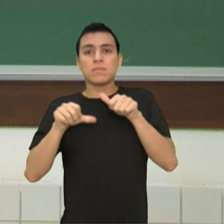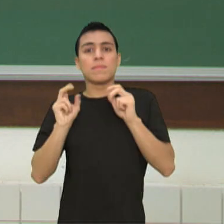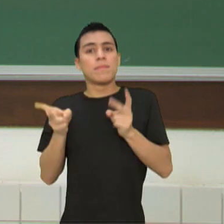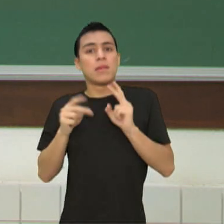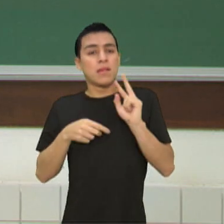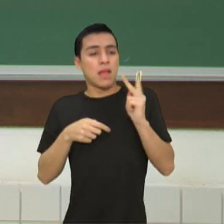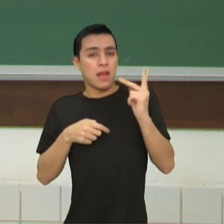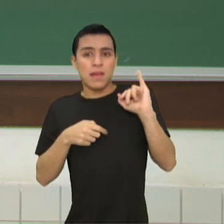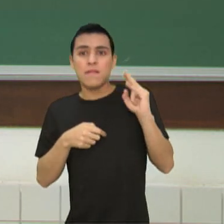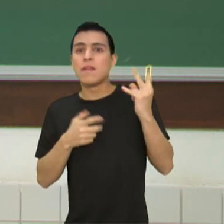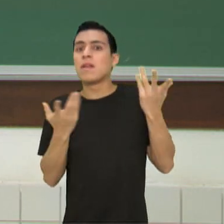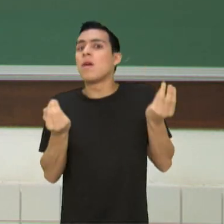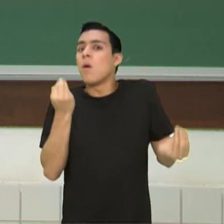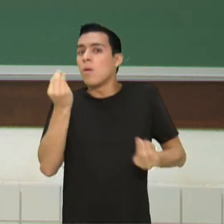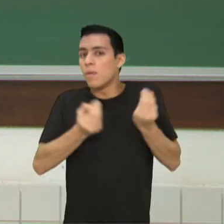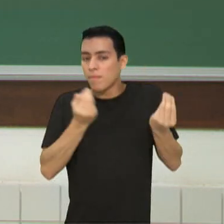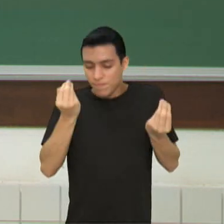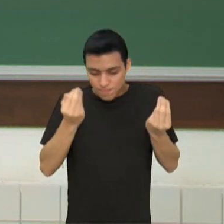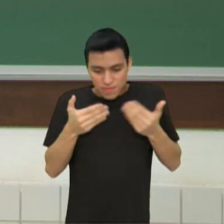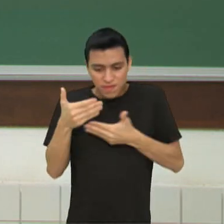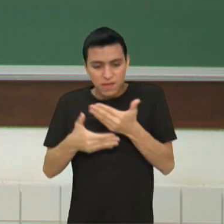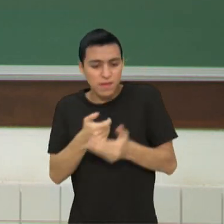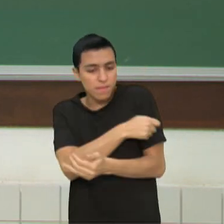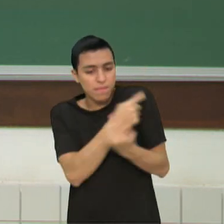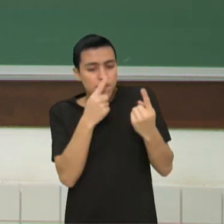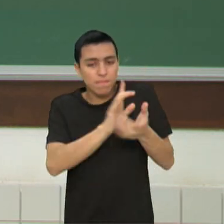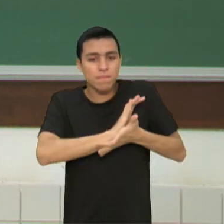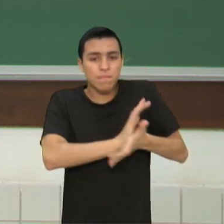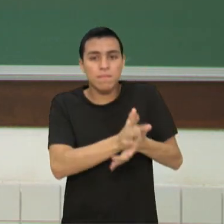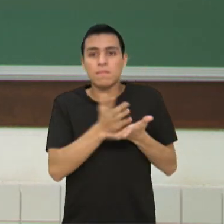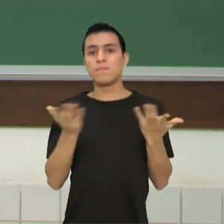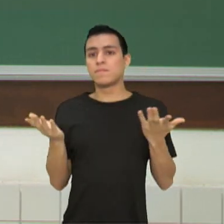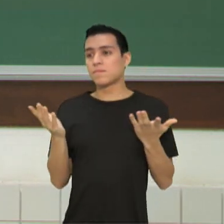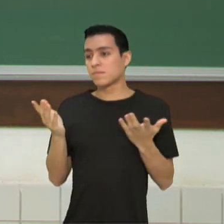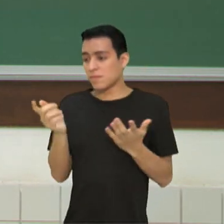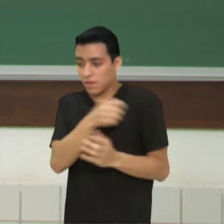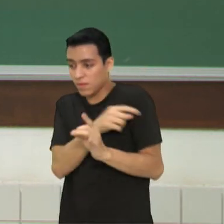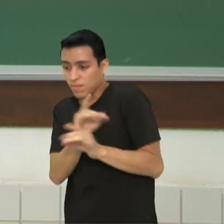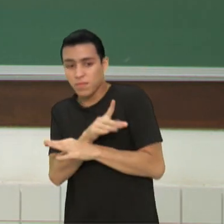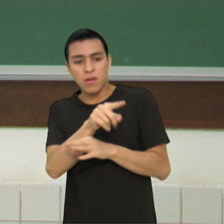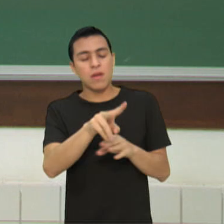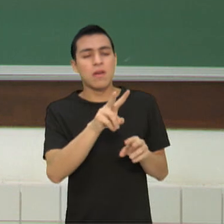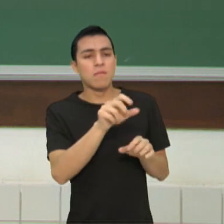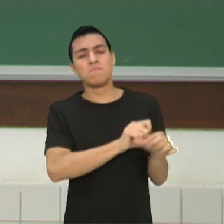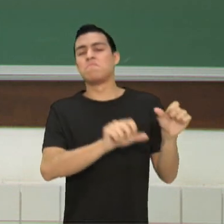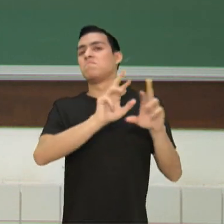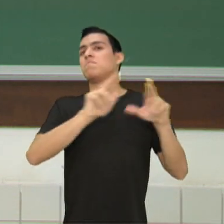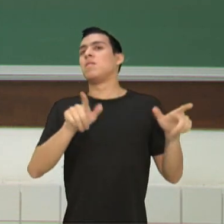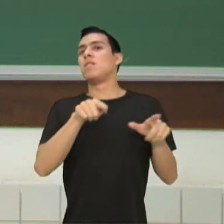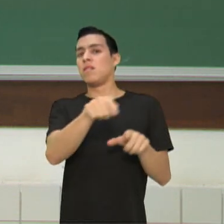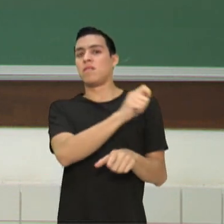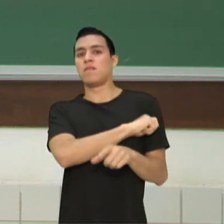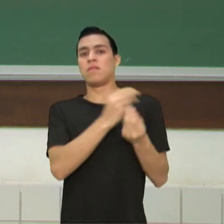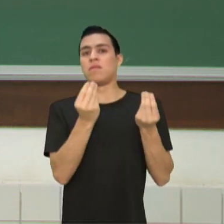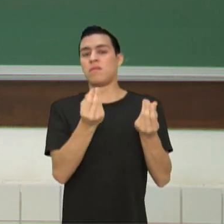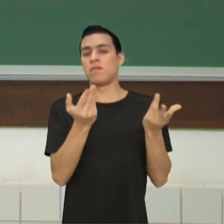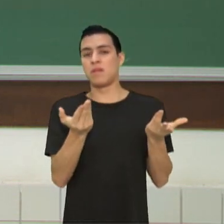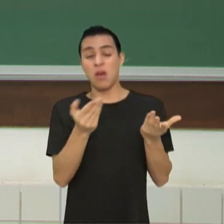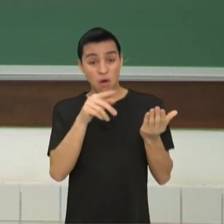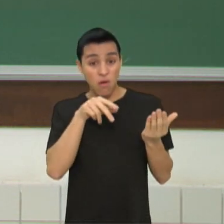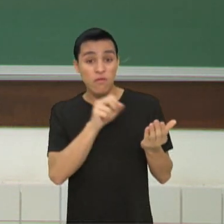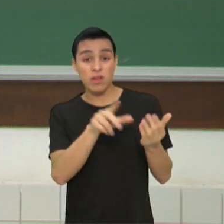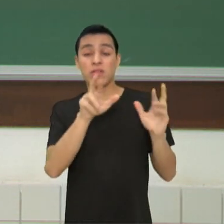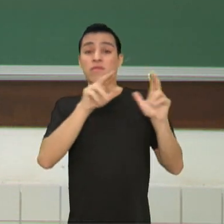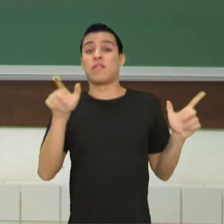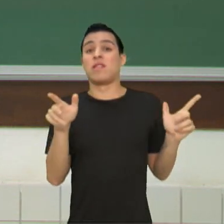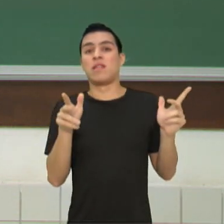HIV. Aí como é que eu desenvolvo uma vacina? Até a vacina ficar pronta, o vírus já é totalmente diferente. Entenderam? Então, nem